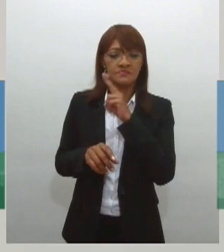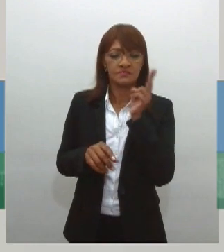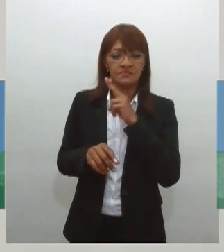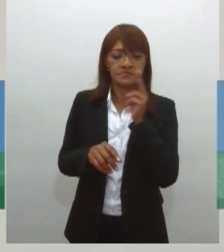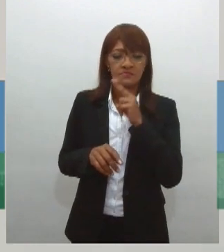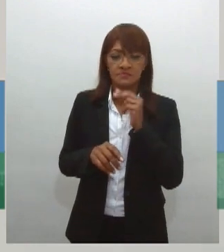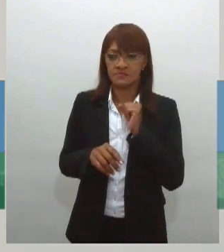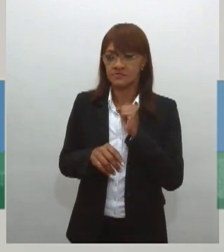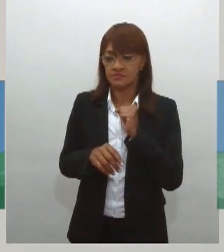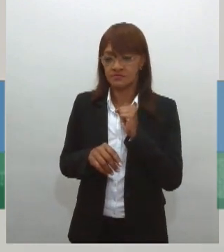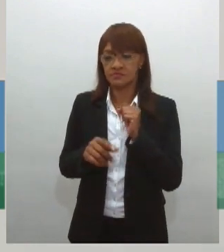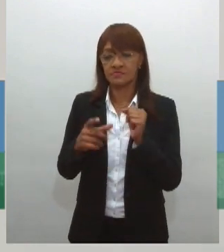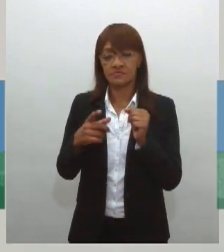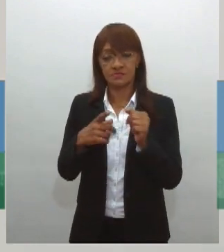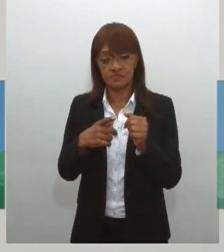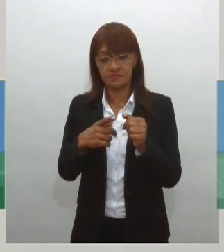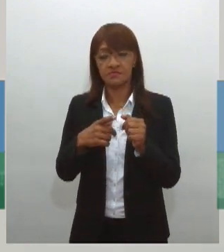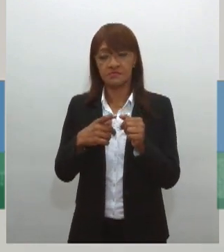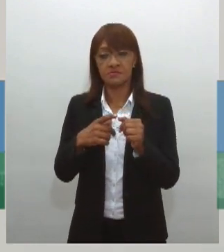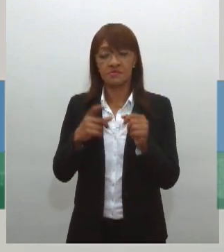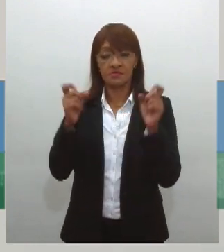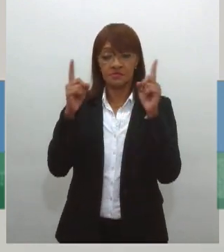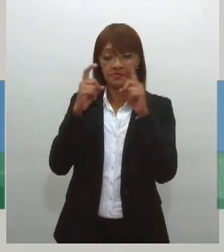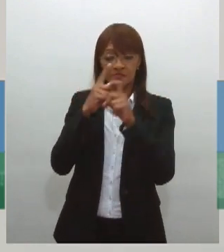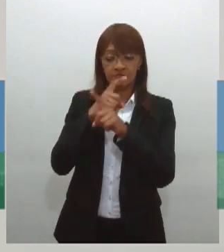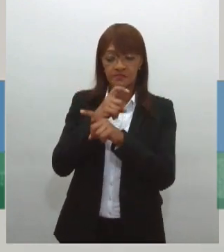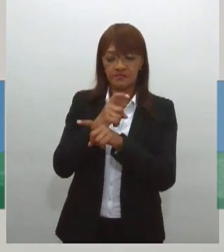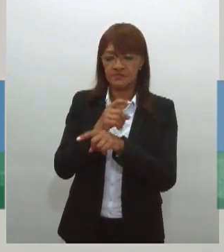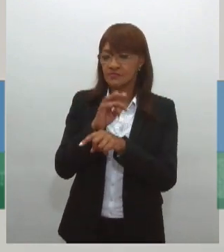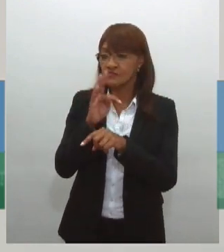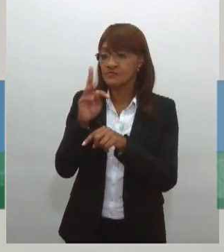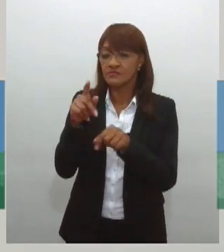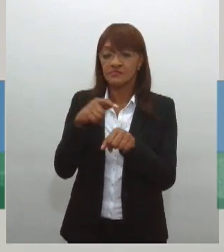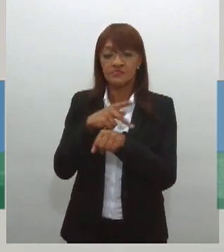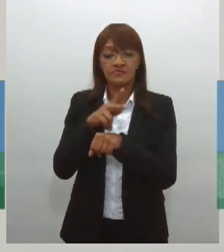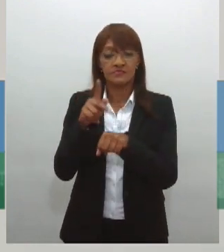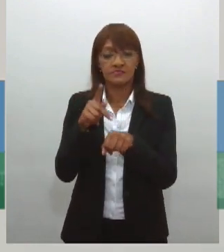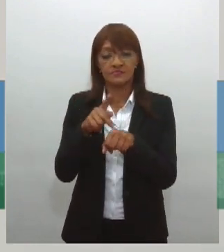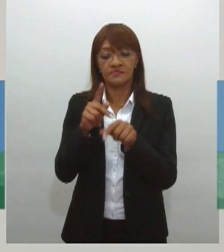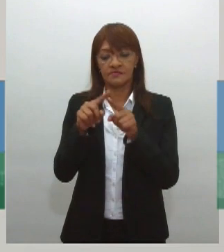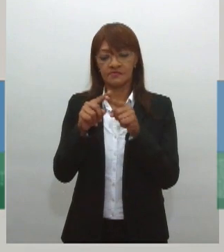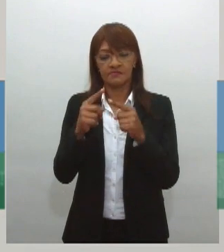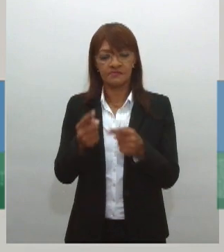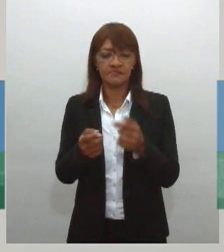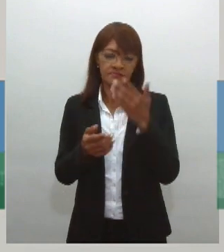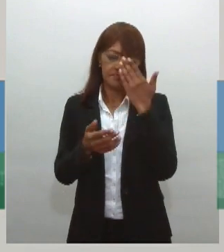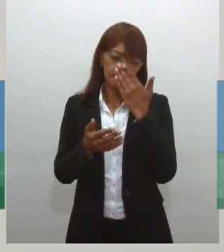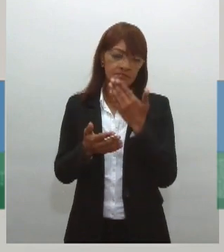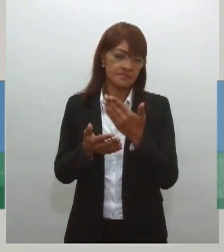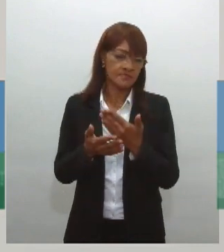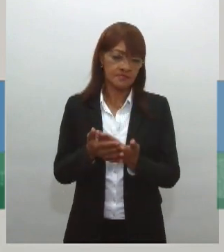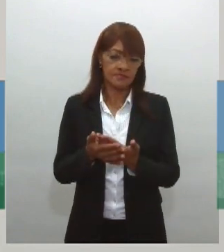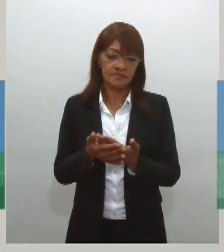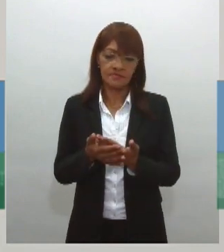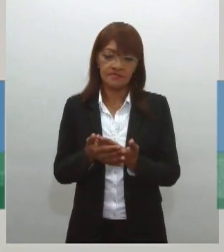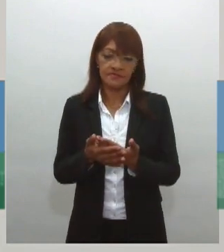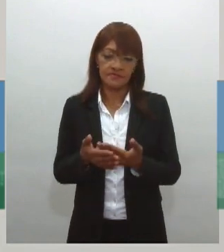na execução, não só em Sergipe, no país inteiro, mas com certeza foi um respiro para a